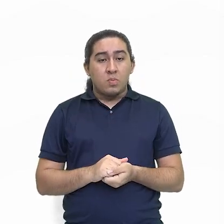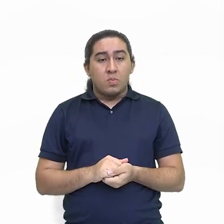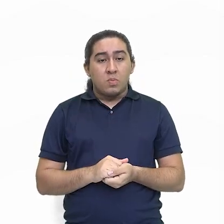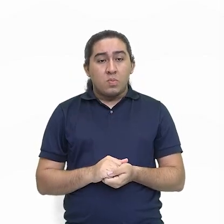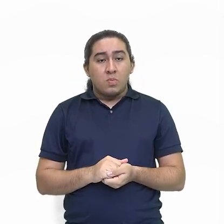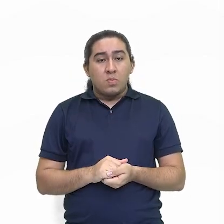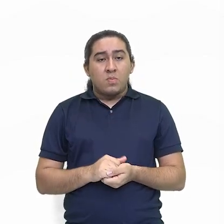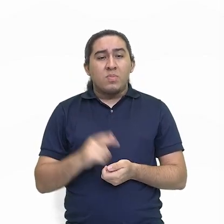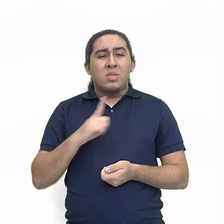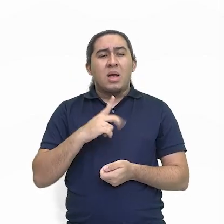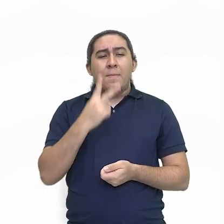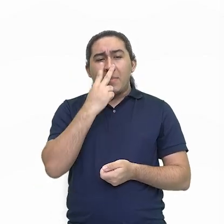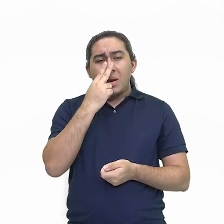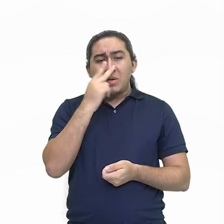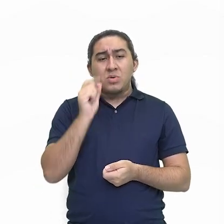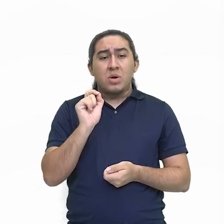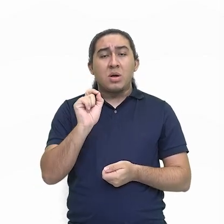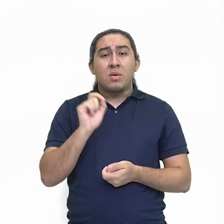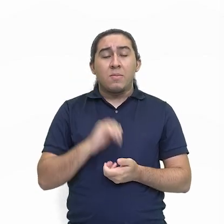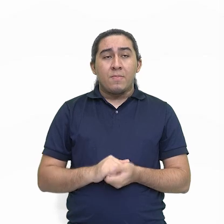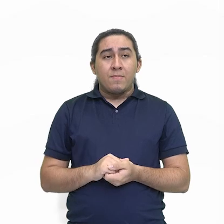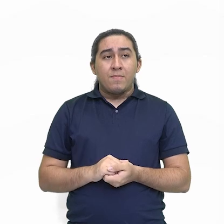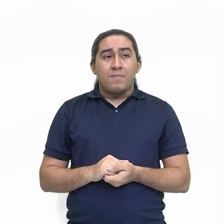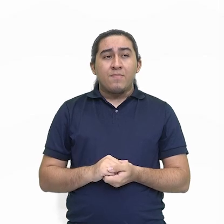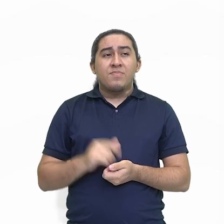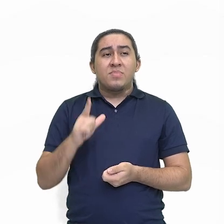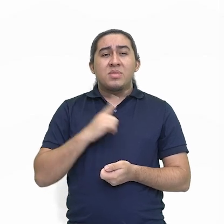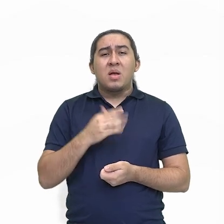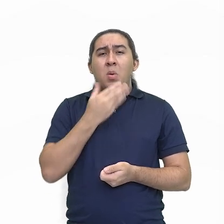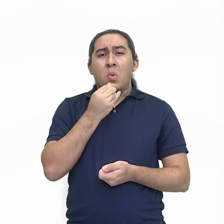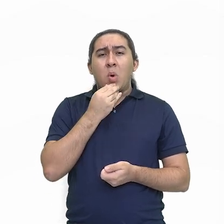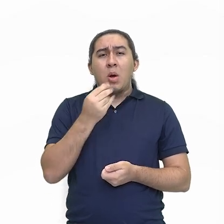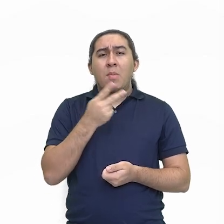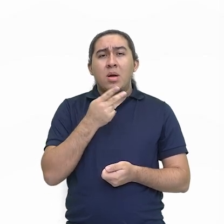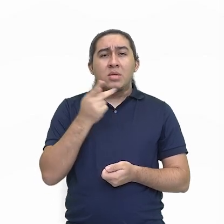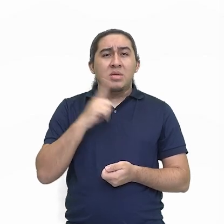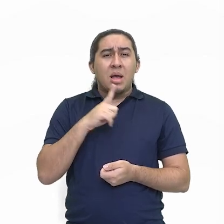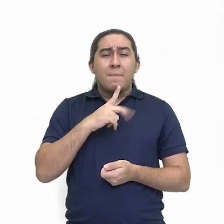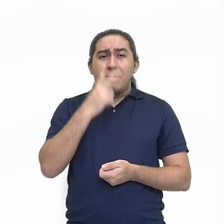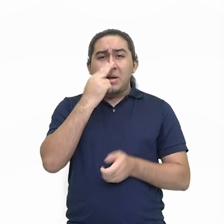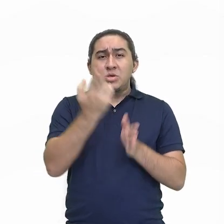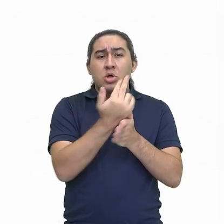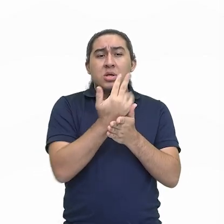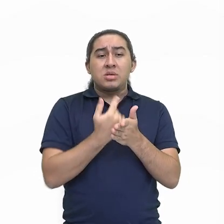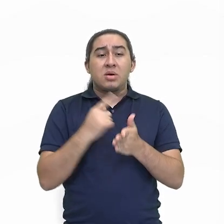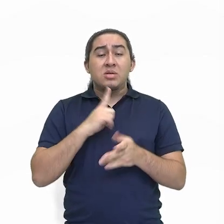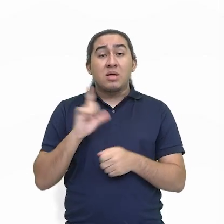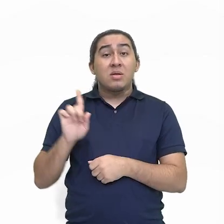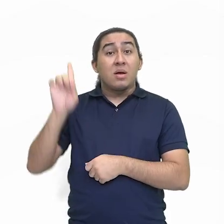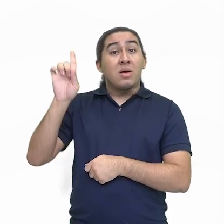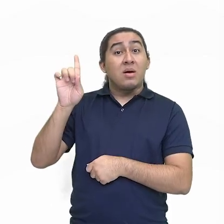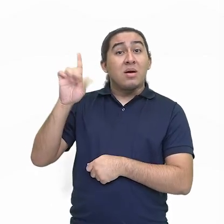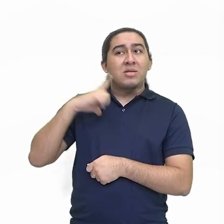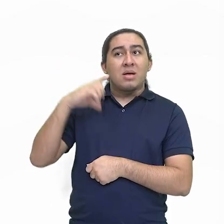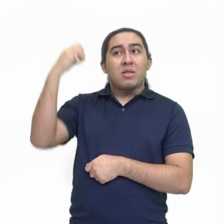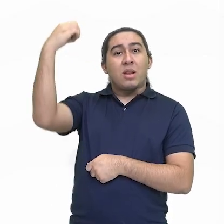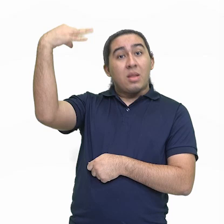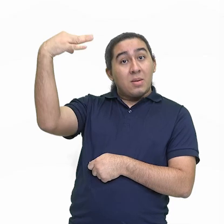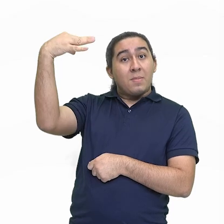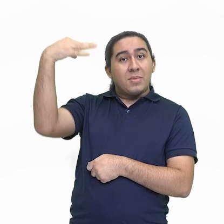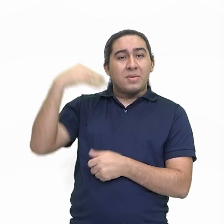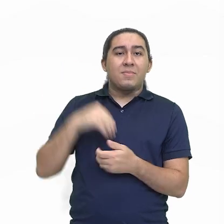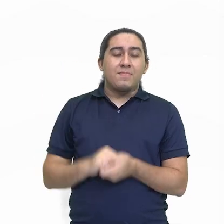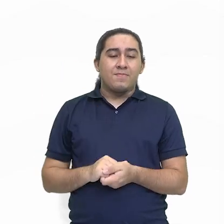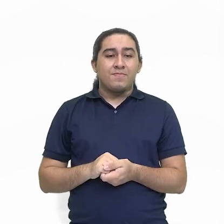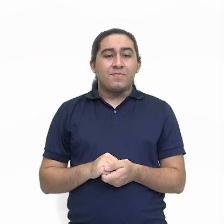luzinha, querendo dizer que teve uma boa ideia. Tem os livros e